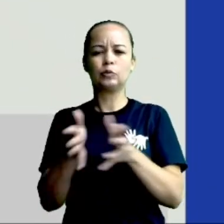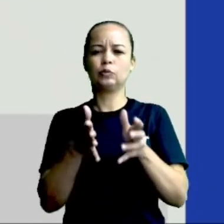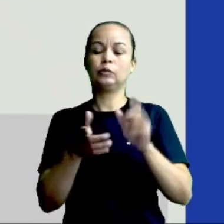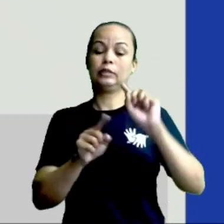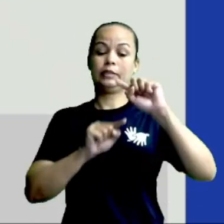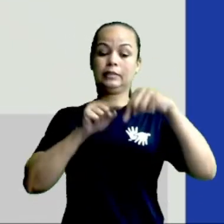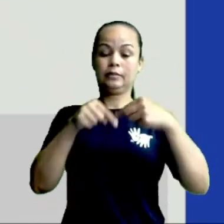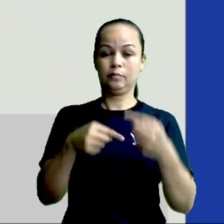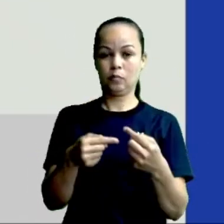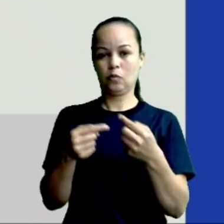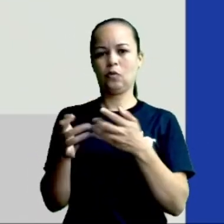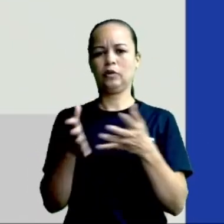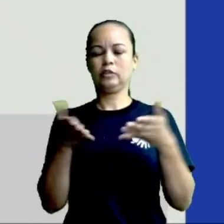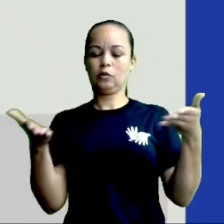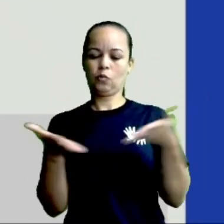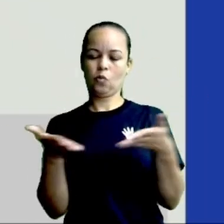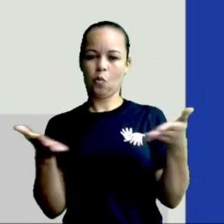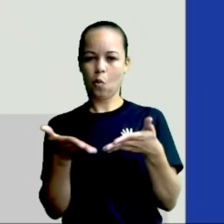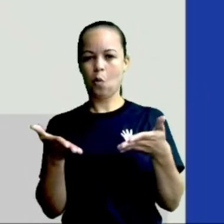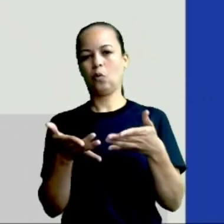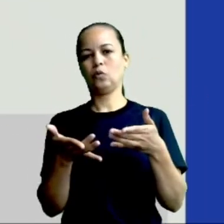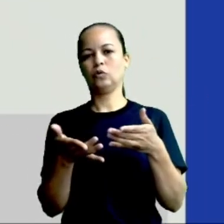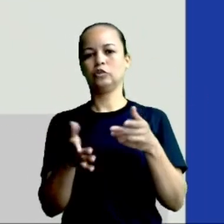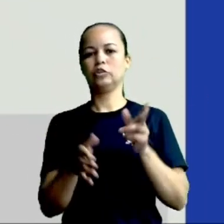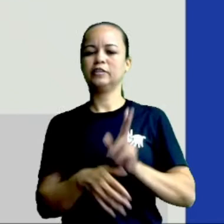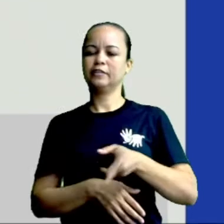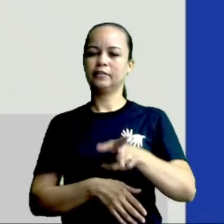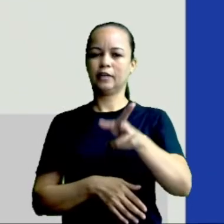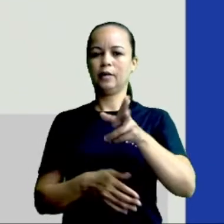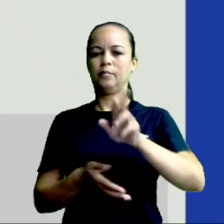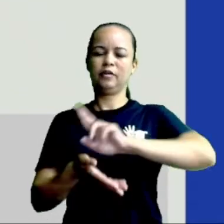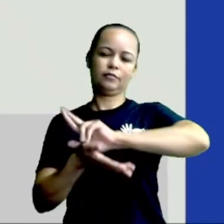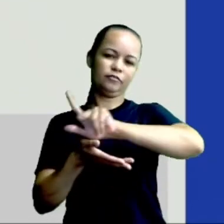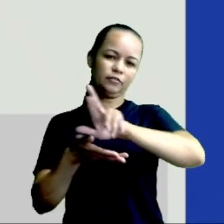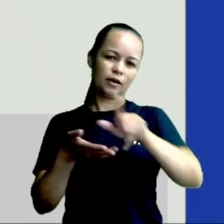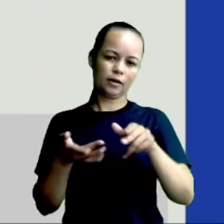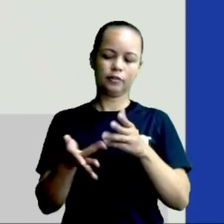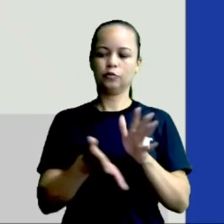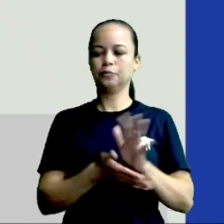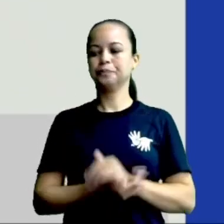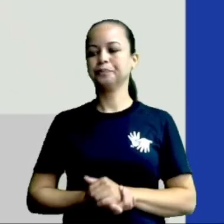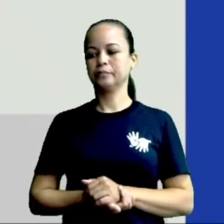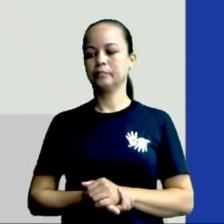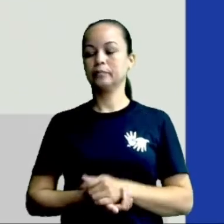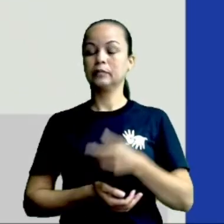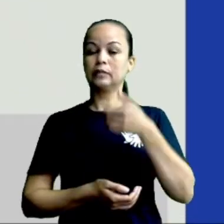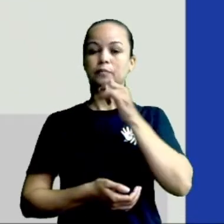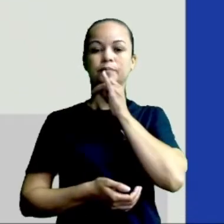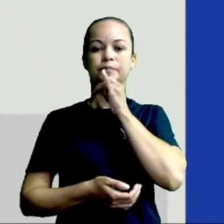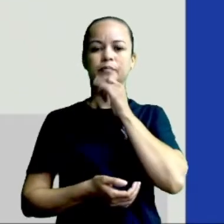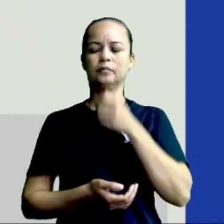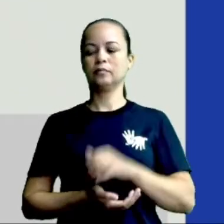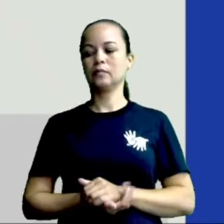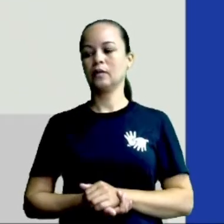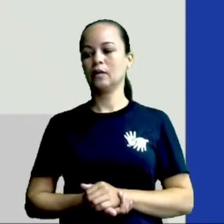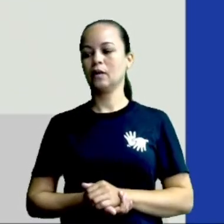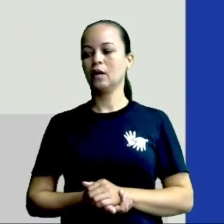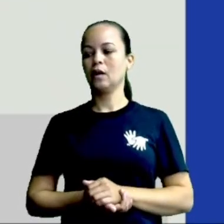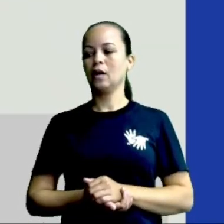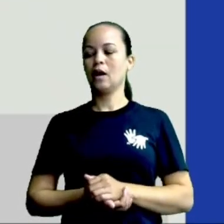então, hoje, sempre, entre outros, né? Então, ó, ontem fomos